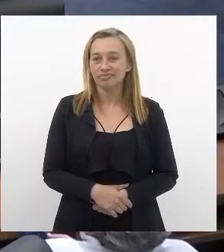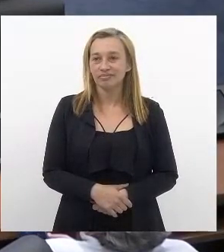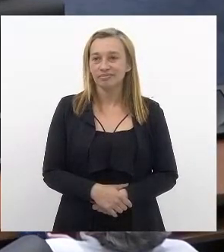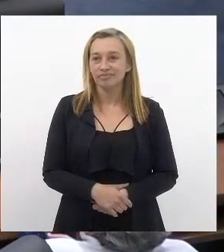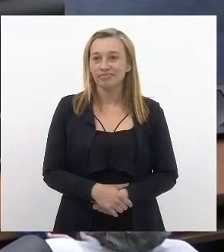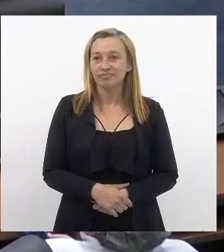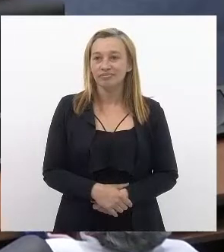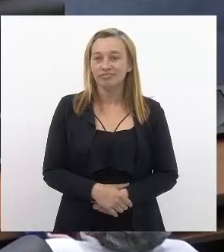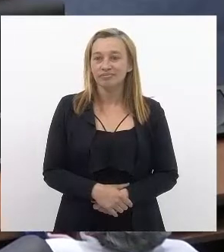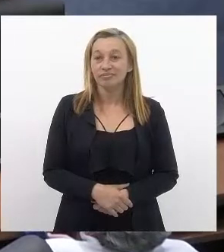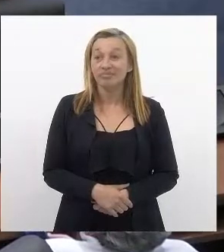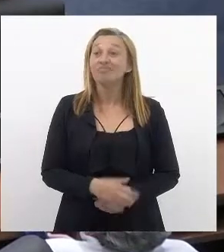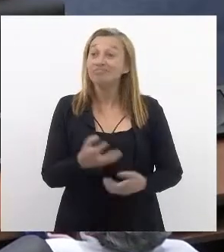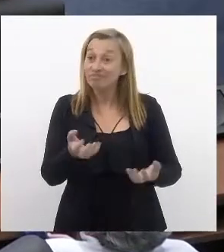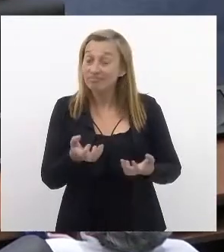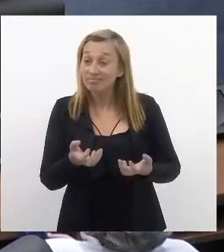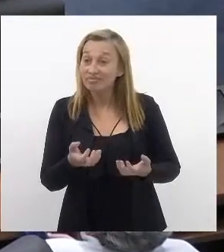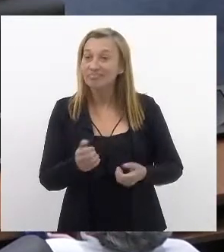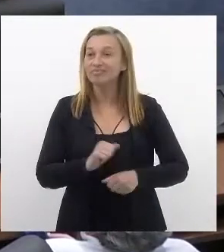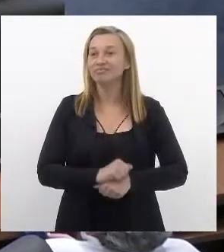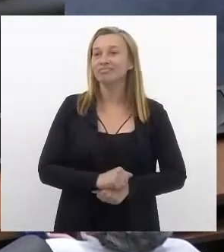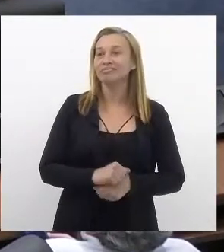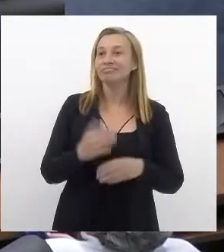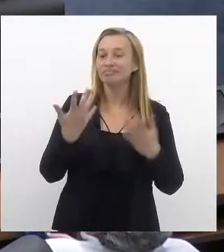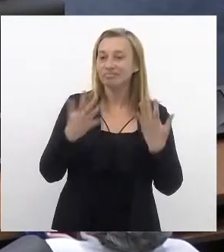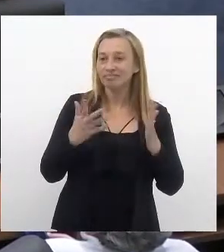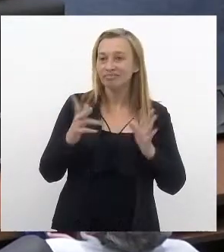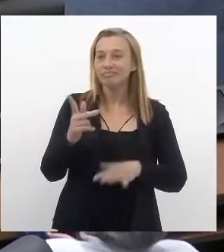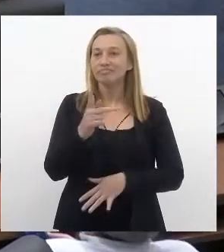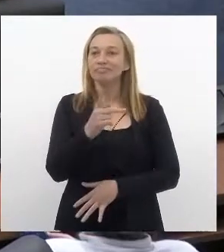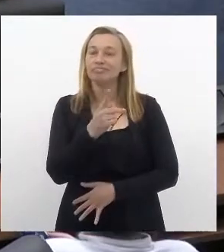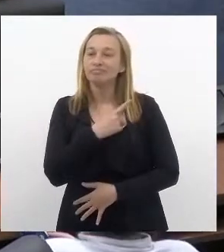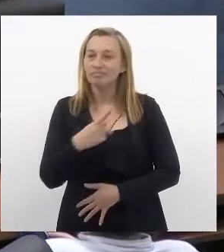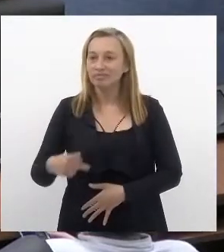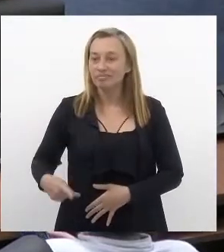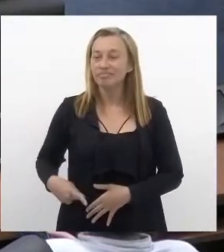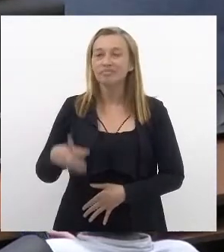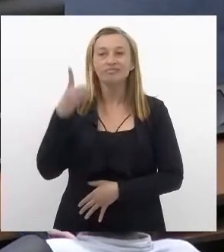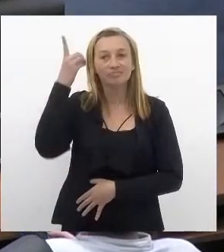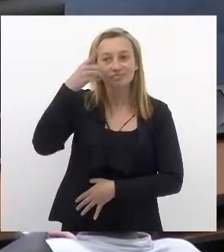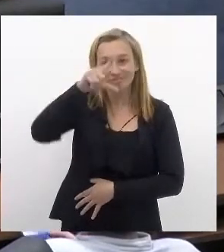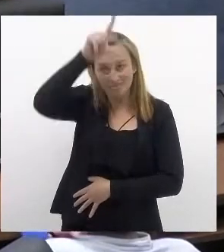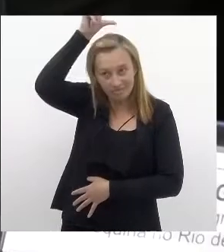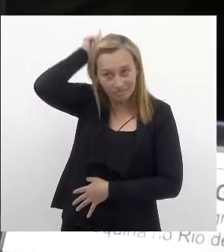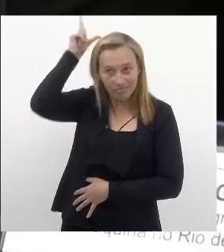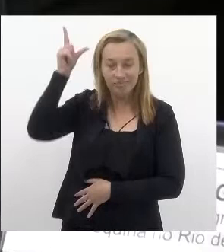Quero saudar e cumprimentar o presidente dessa sessão, o deputado Luiz Paulo,